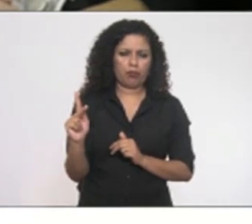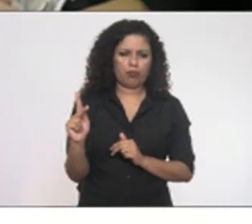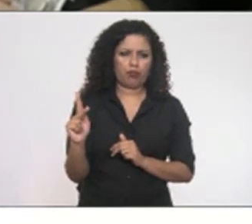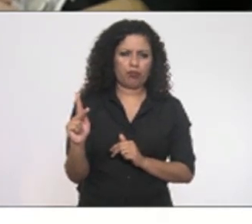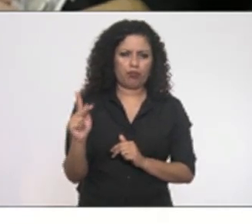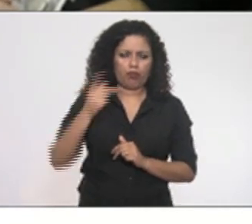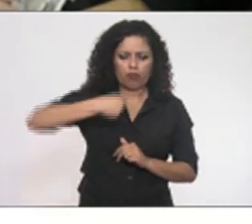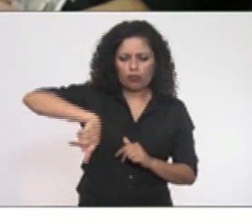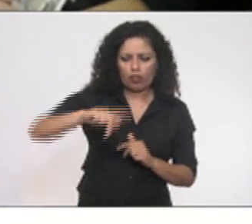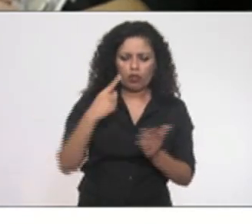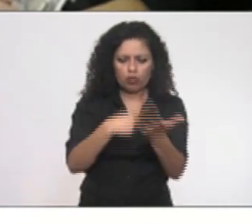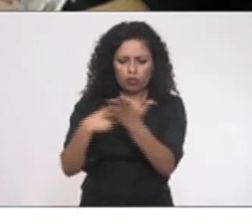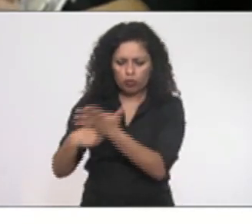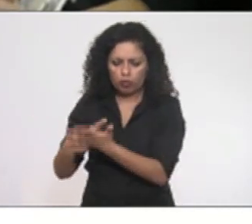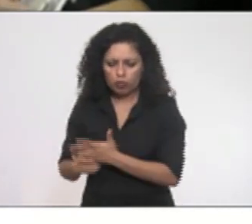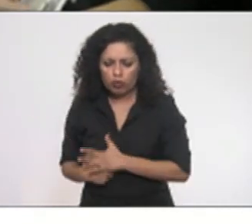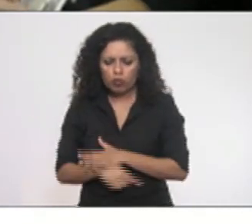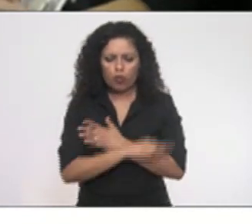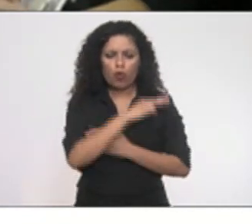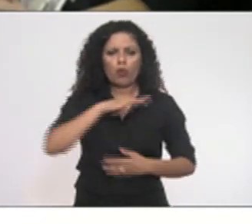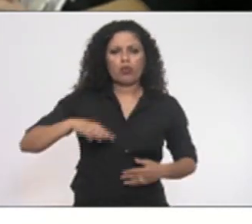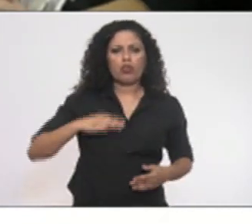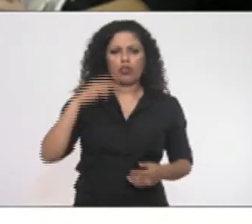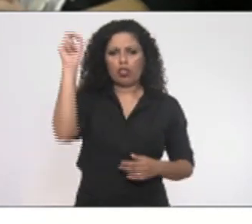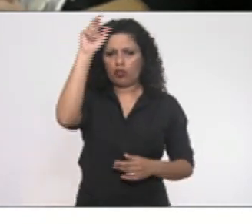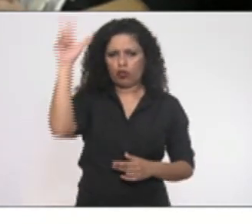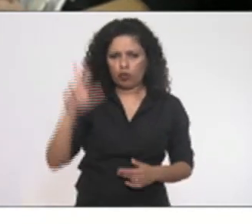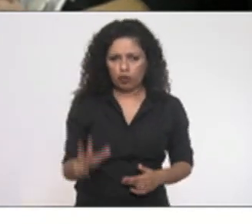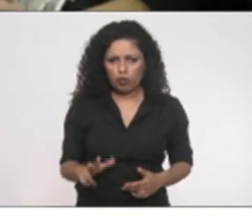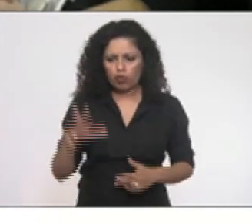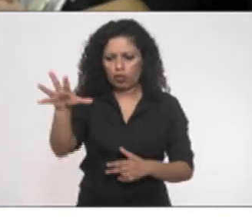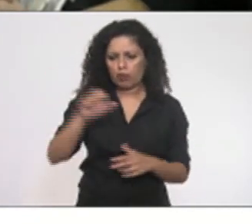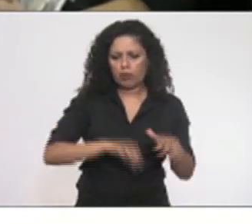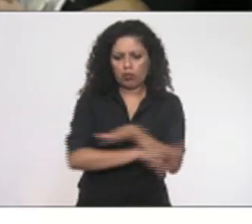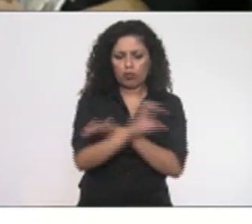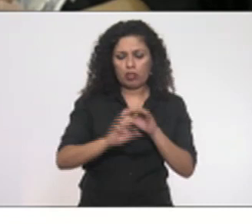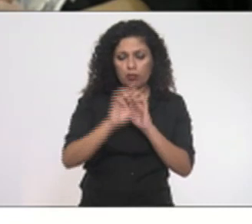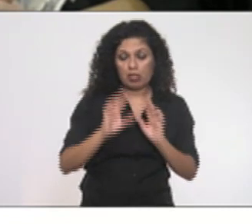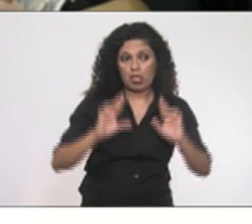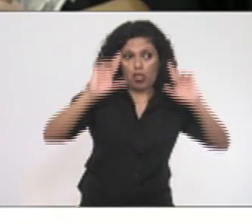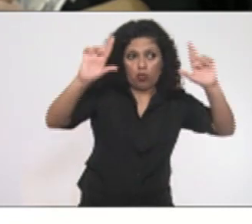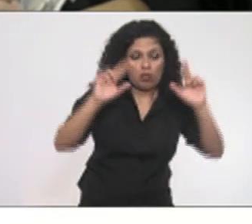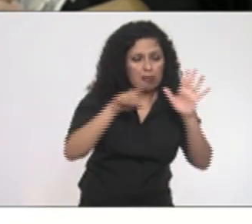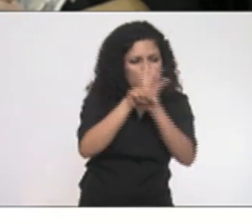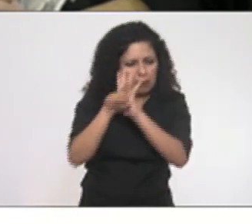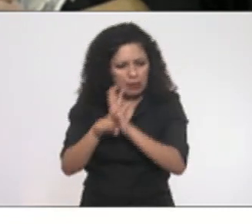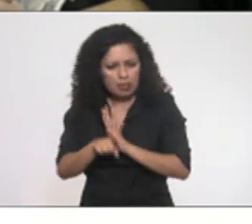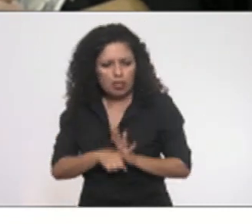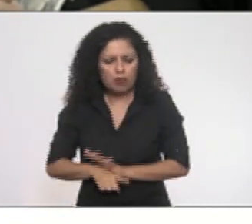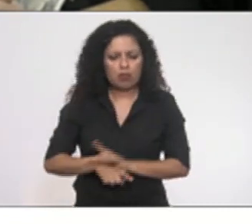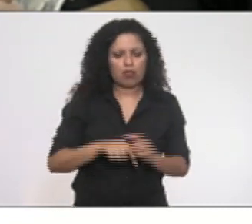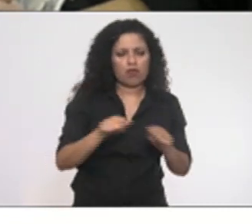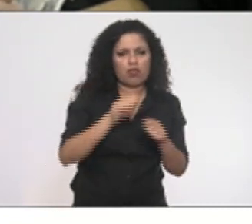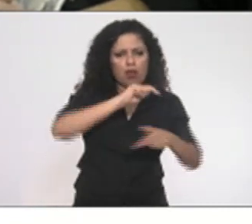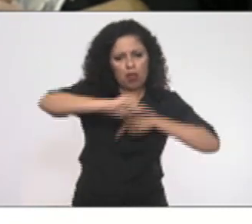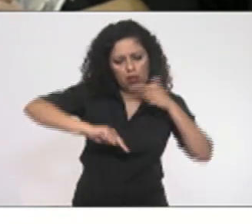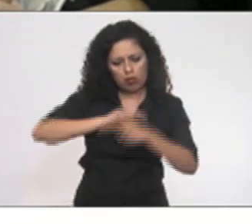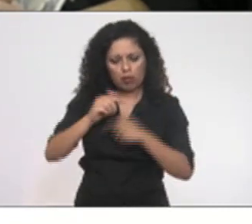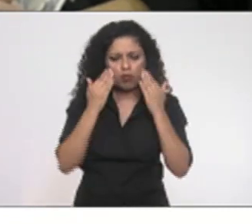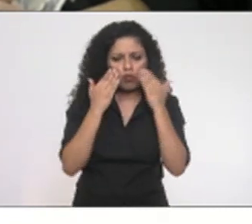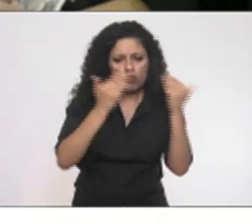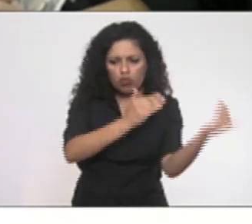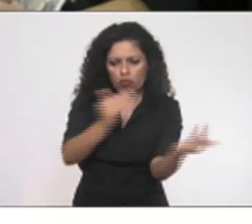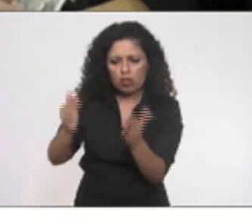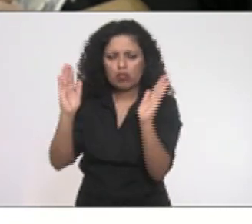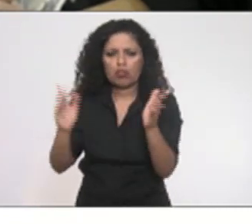Foi contratado pelo Ministério de Minas e Energia uma consultoria da Agência Internacional de Energia. Eles fizeram um trabalho que está público lá no